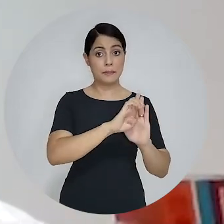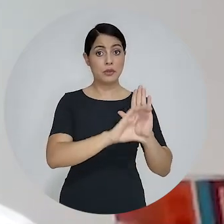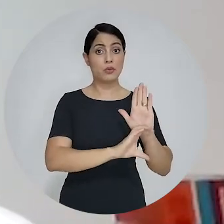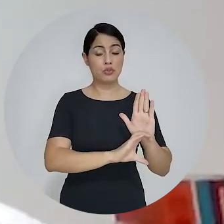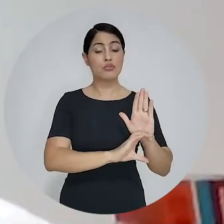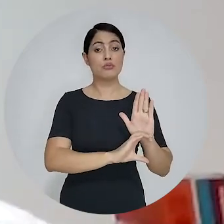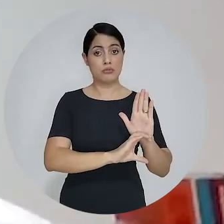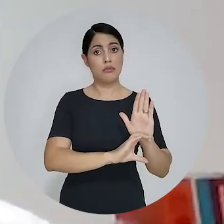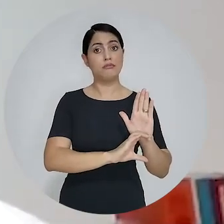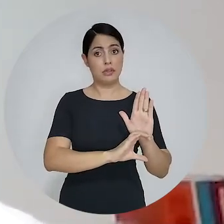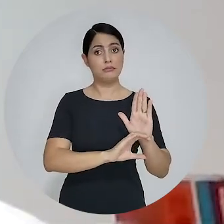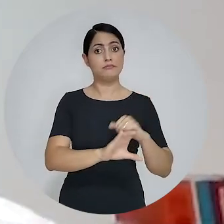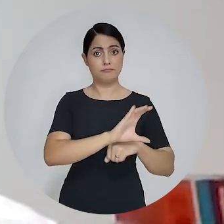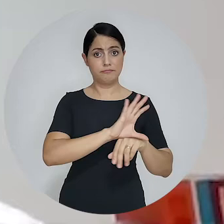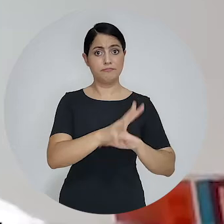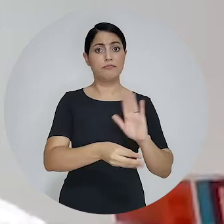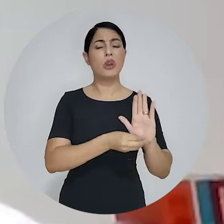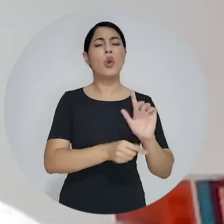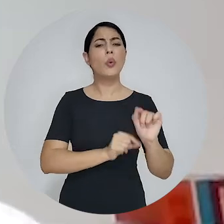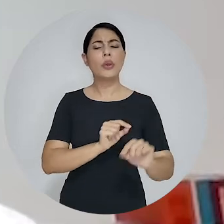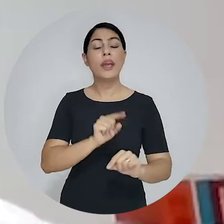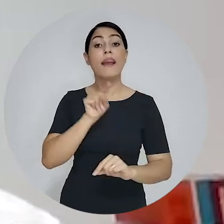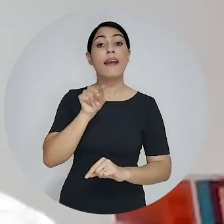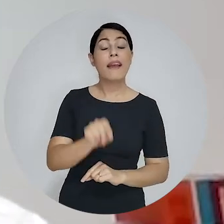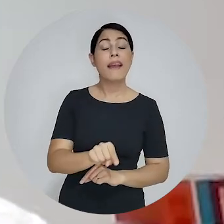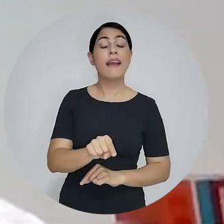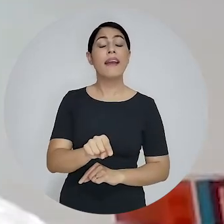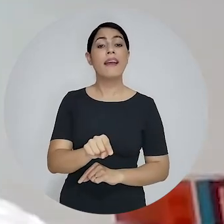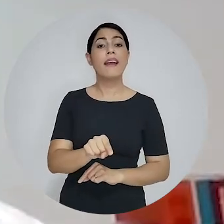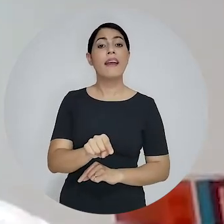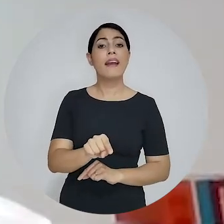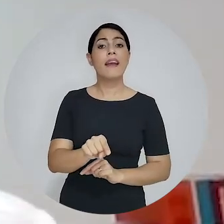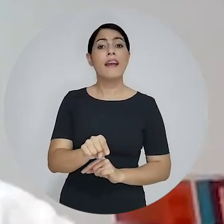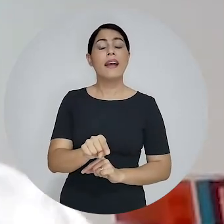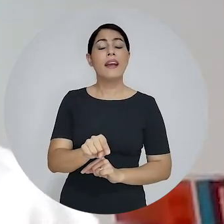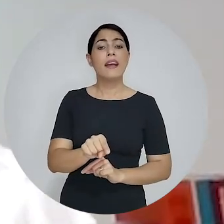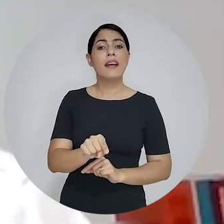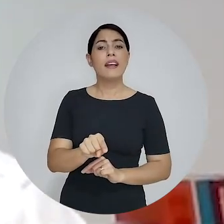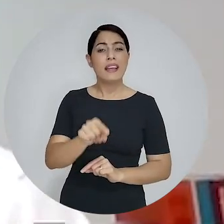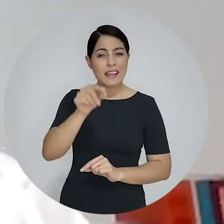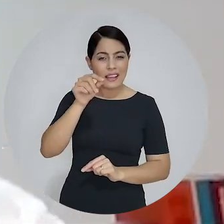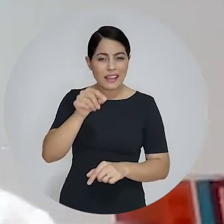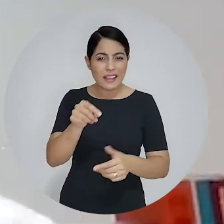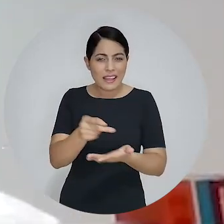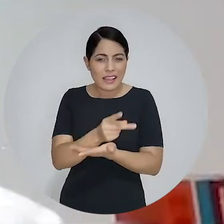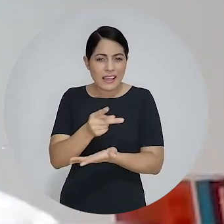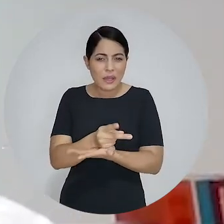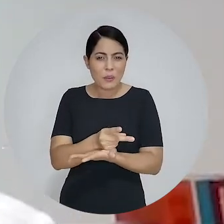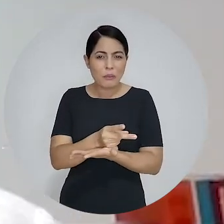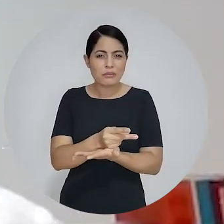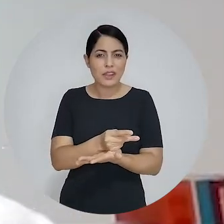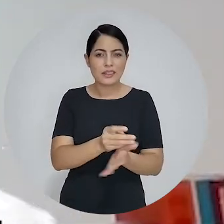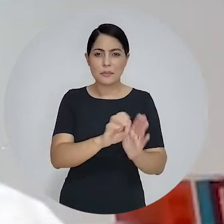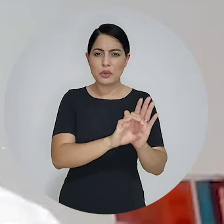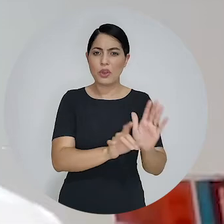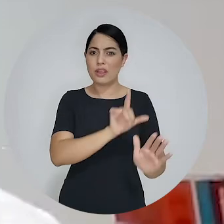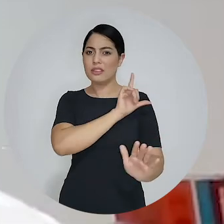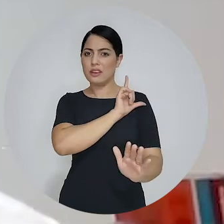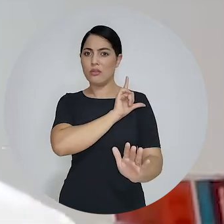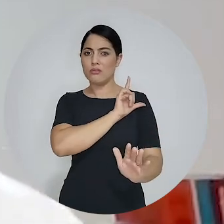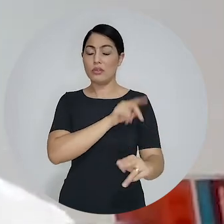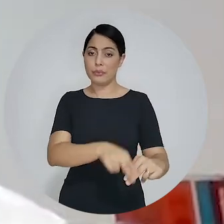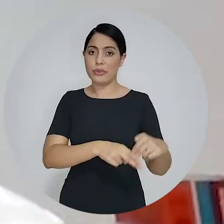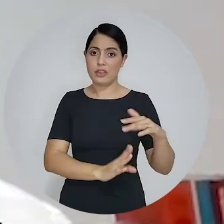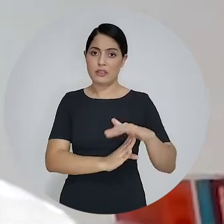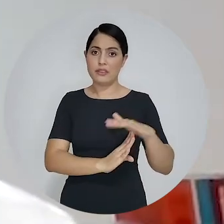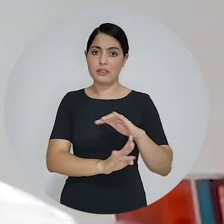proposta pelo deputado Marcelo Ramos nada mais faz do que ajustar um equívoco da emenda